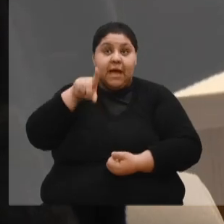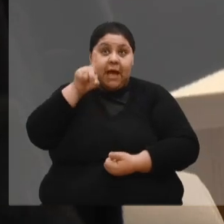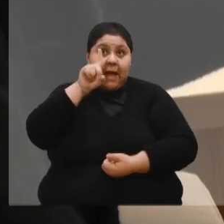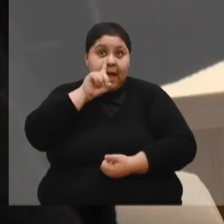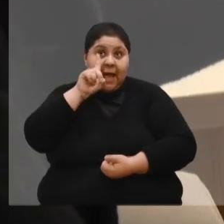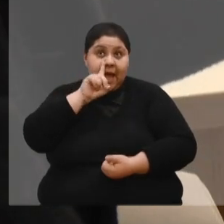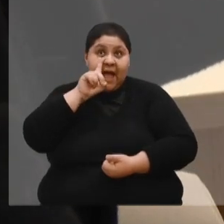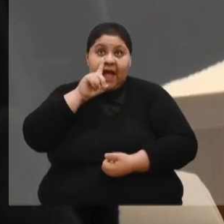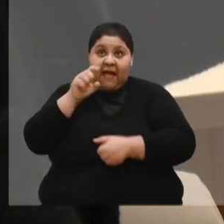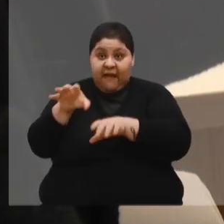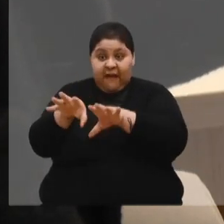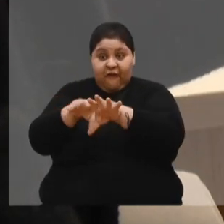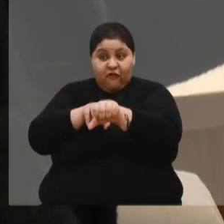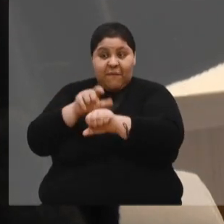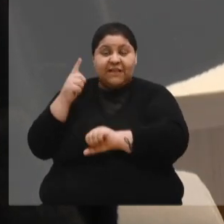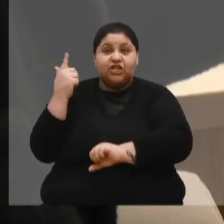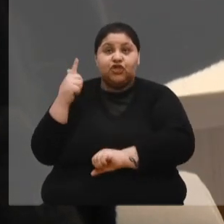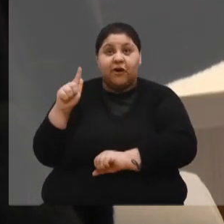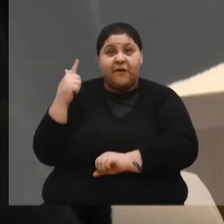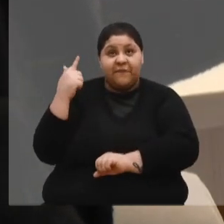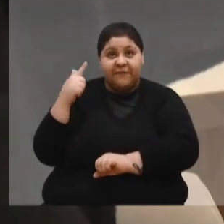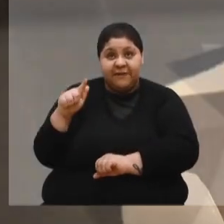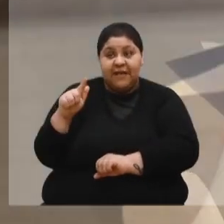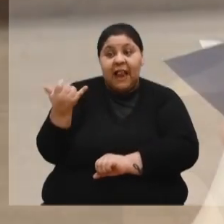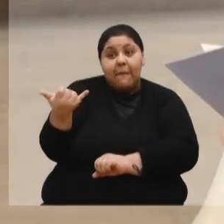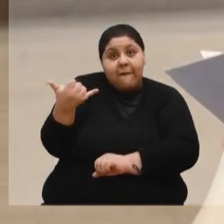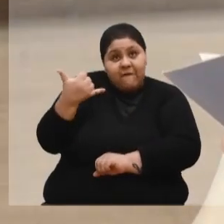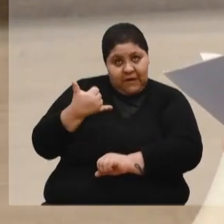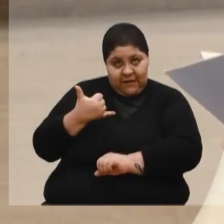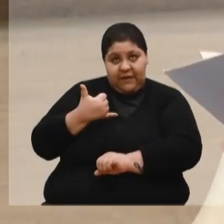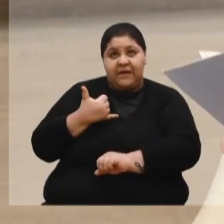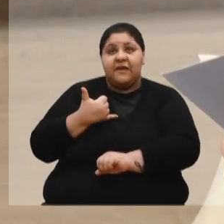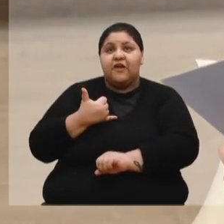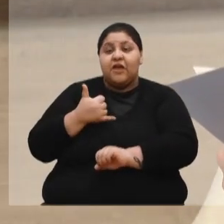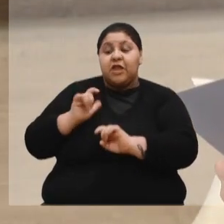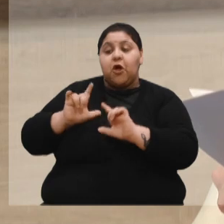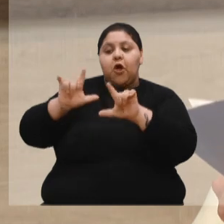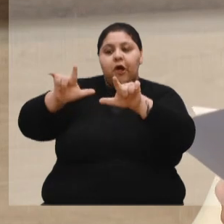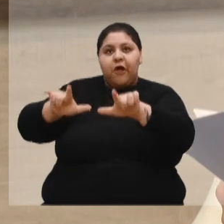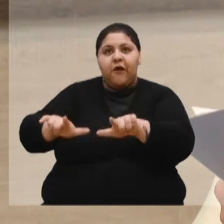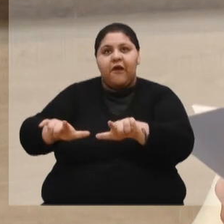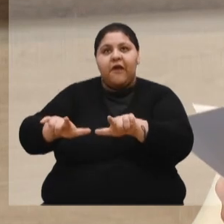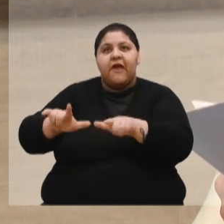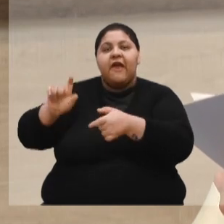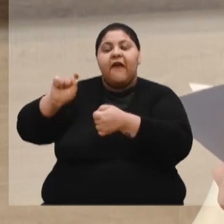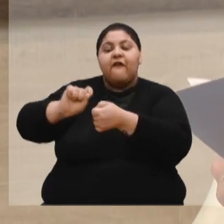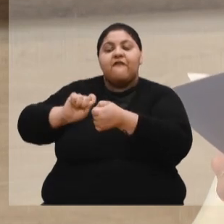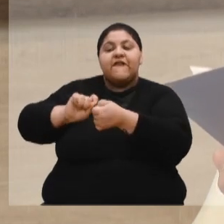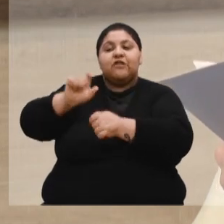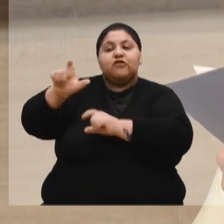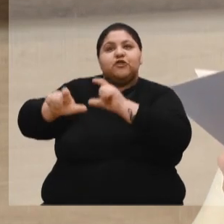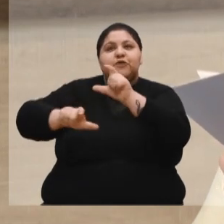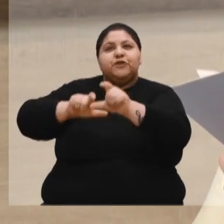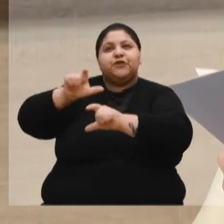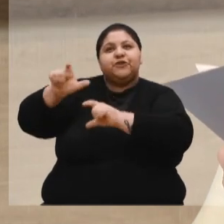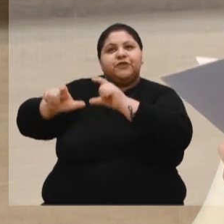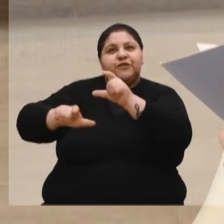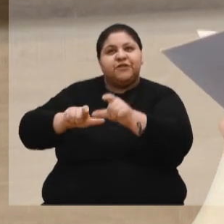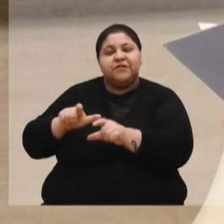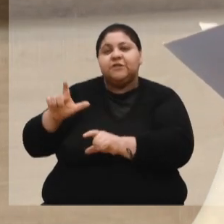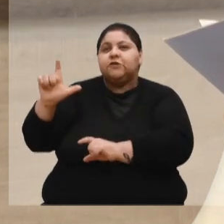mãe é formada em geografia. Ela me disse que o espaço é feito de